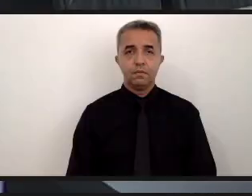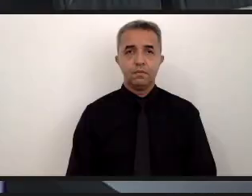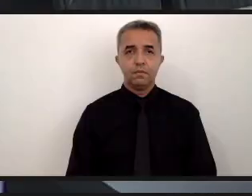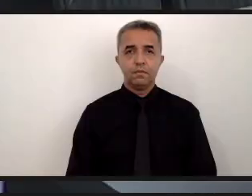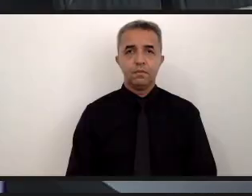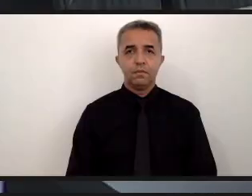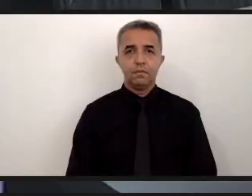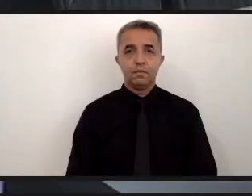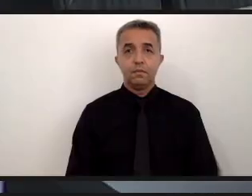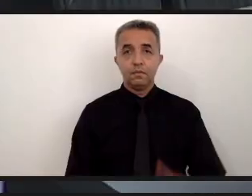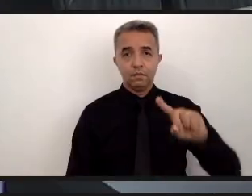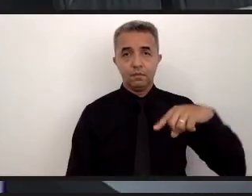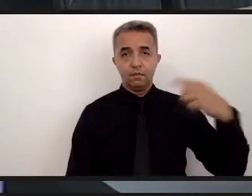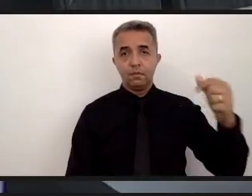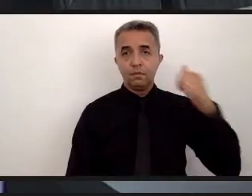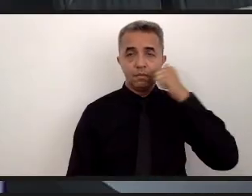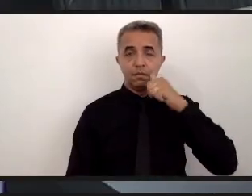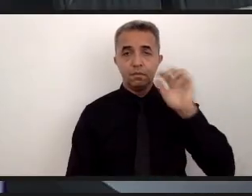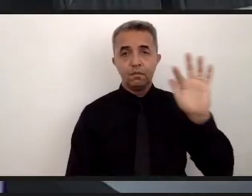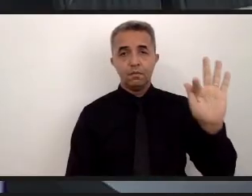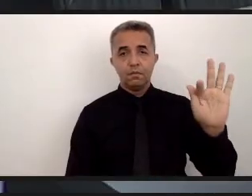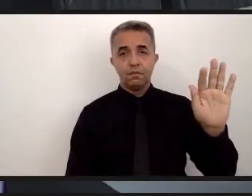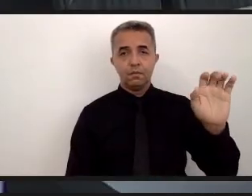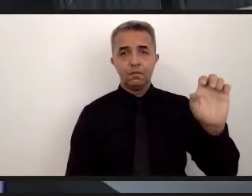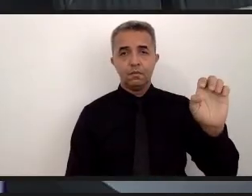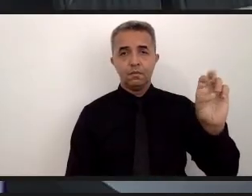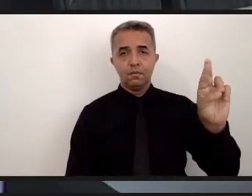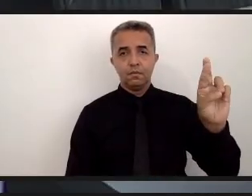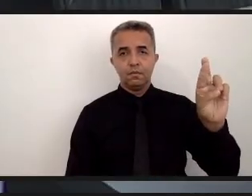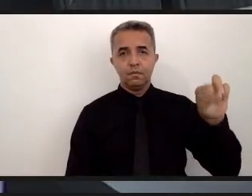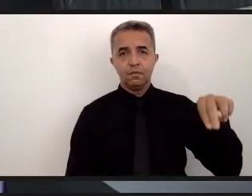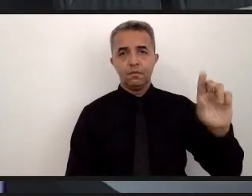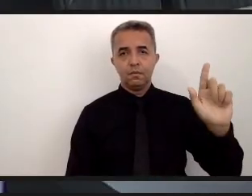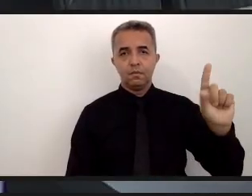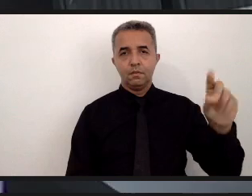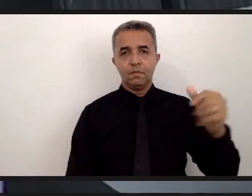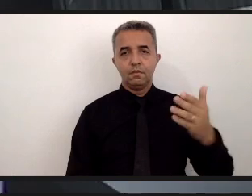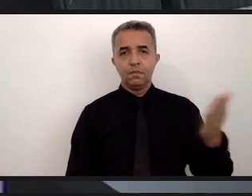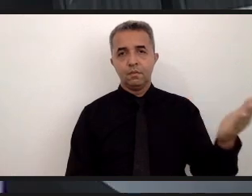Nossa homenageada, a senhora Fernanda Vilela Brito Ferreira.